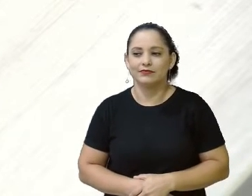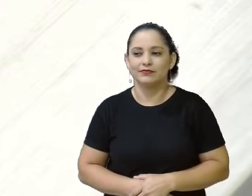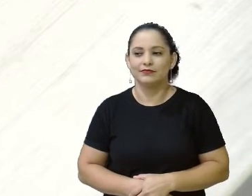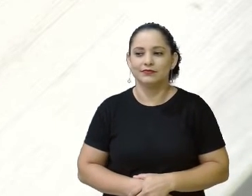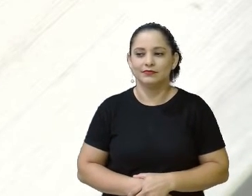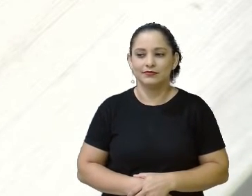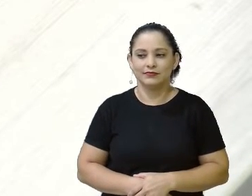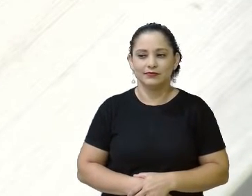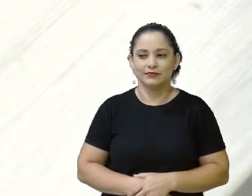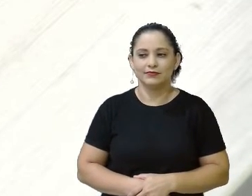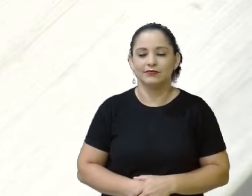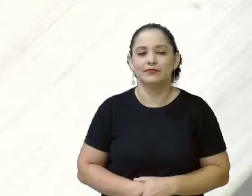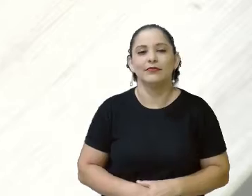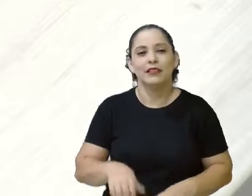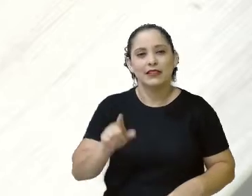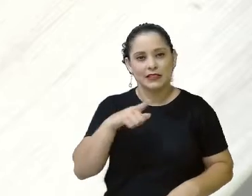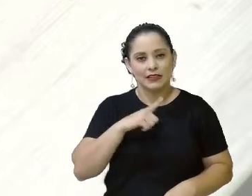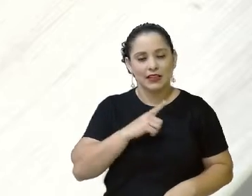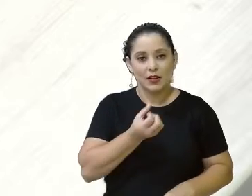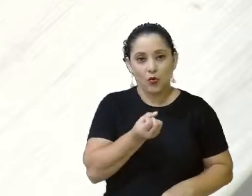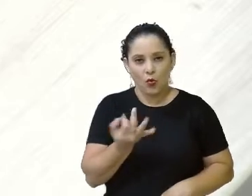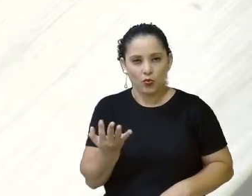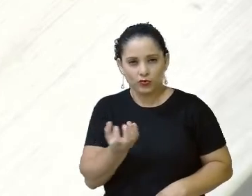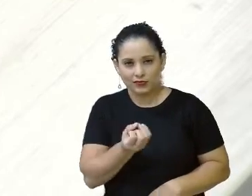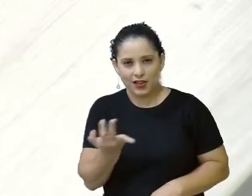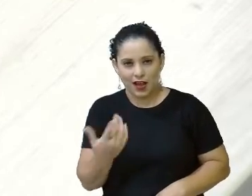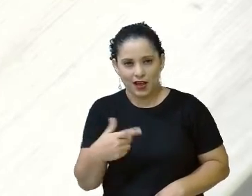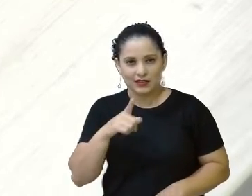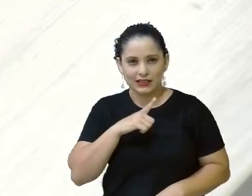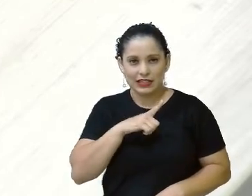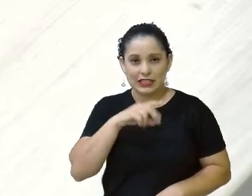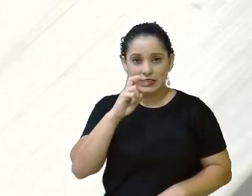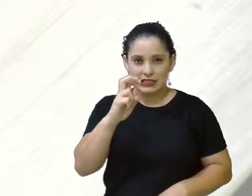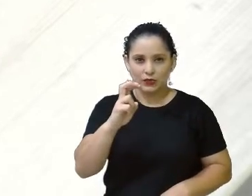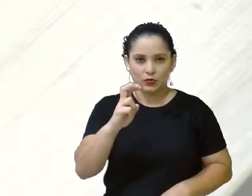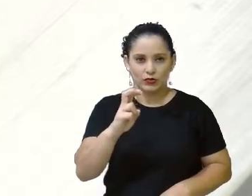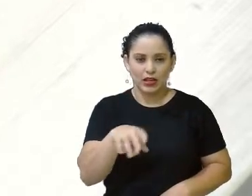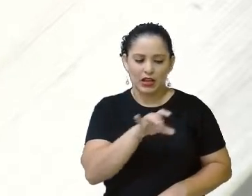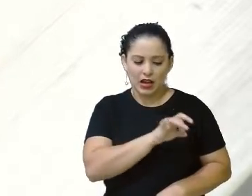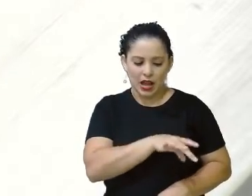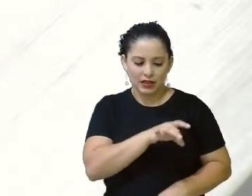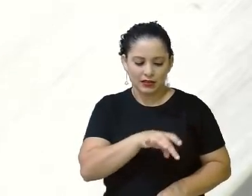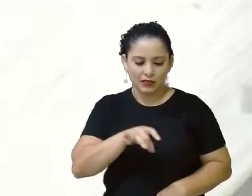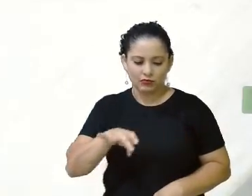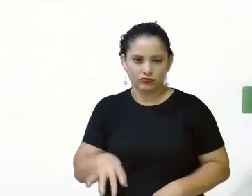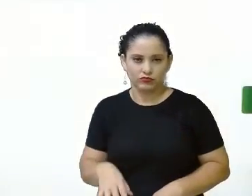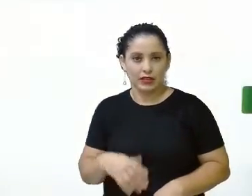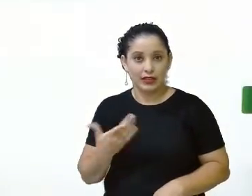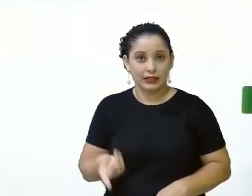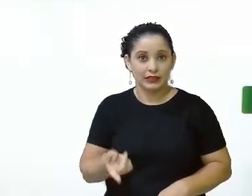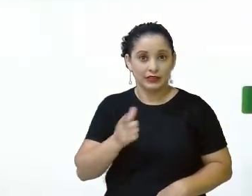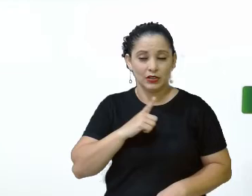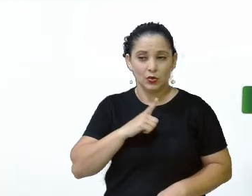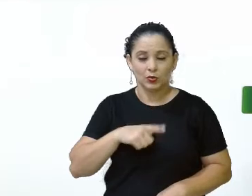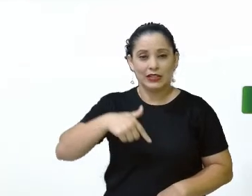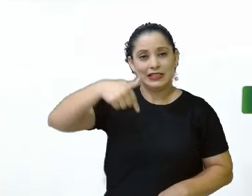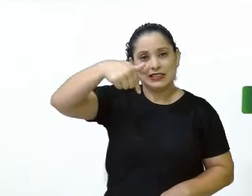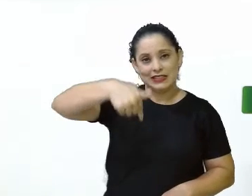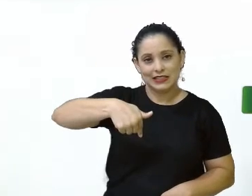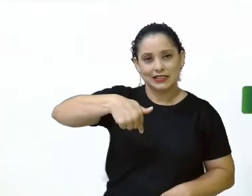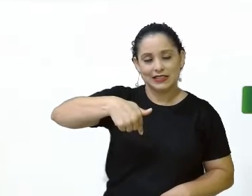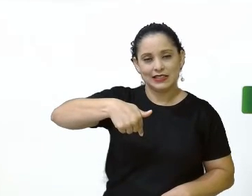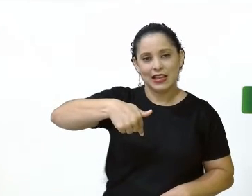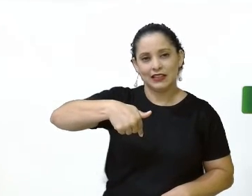7. Se a gente contar, serão 5 pecinhas, ou seja, 7